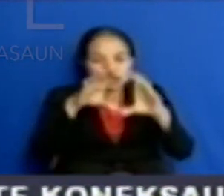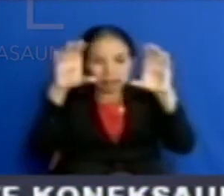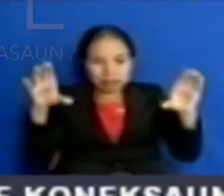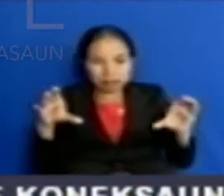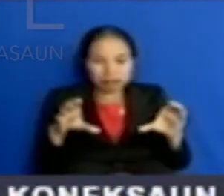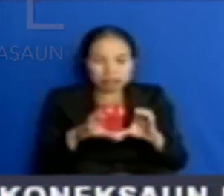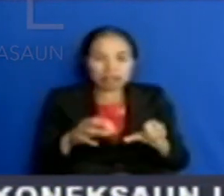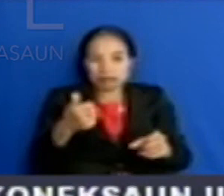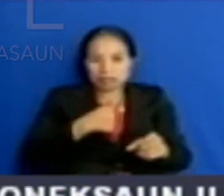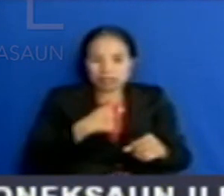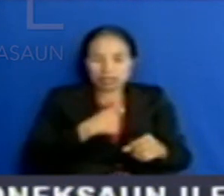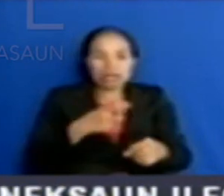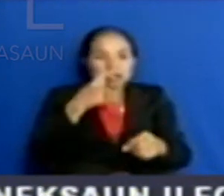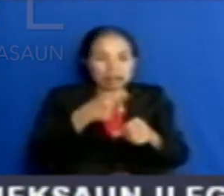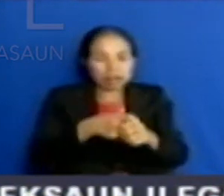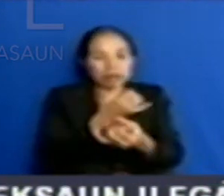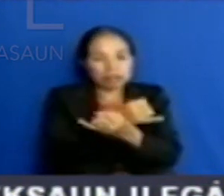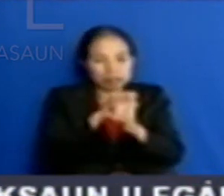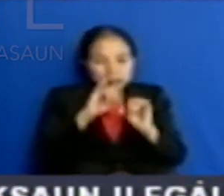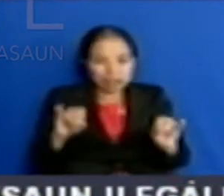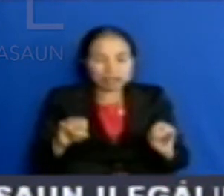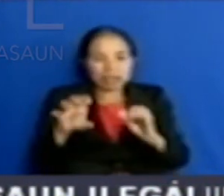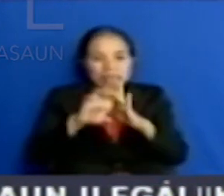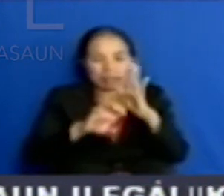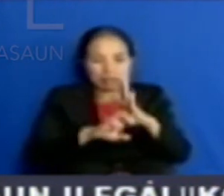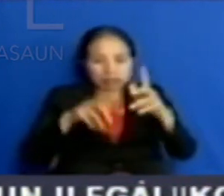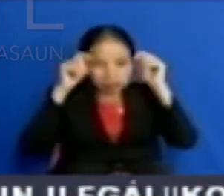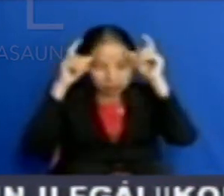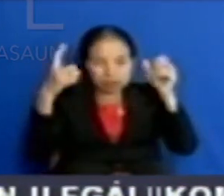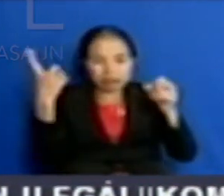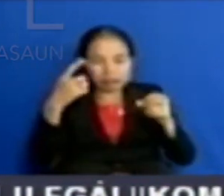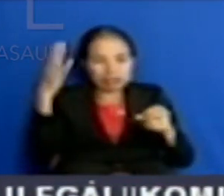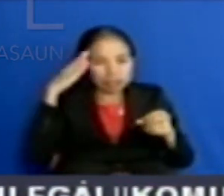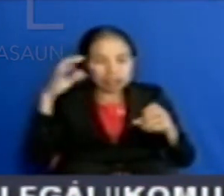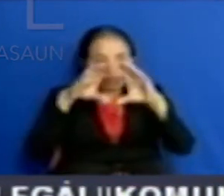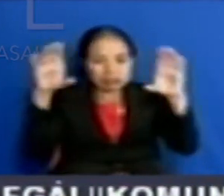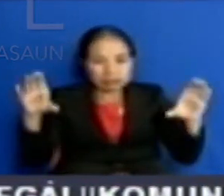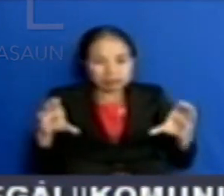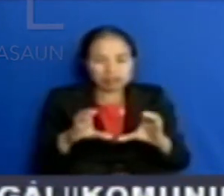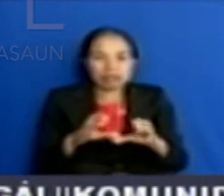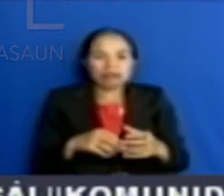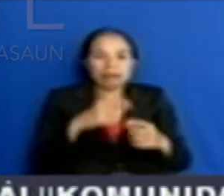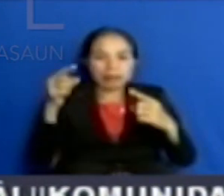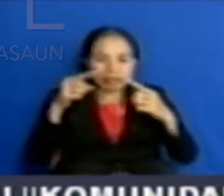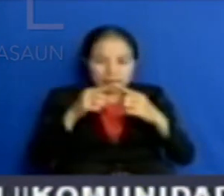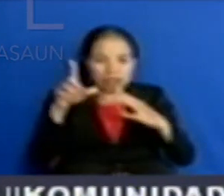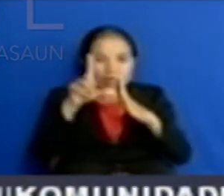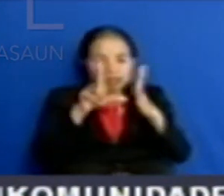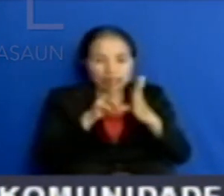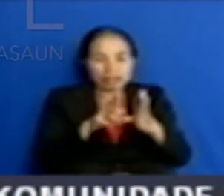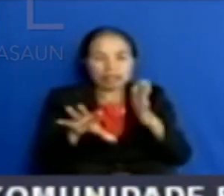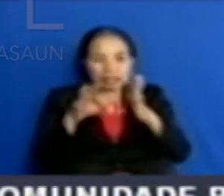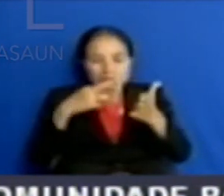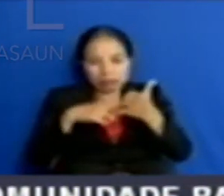CARIC é tempo o qual o Estado de Timor-Leste reconhece na fato de certificado de Indonésia. O Enhira, decreto-lei, é a promulgação